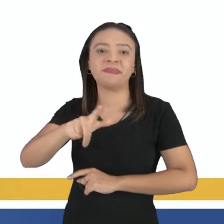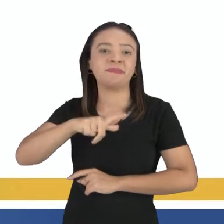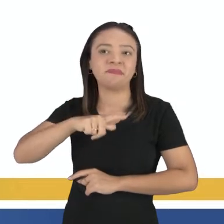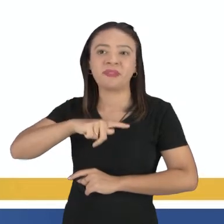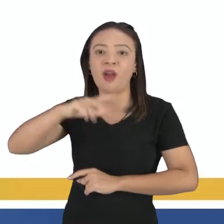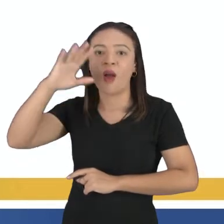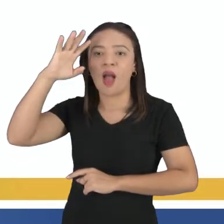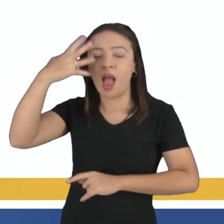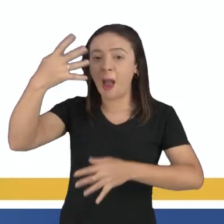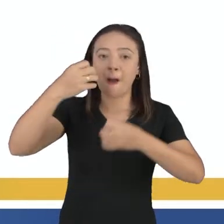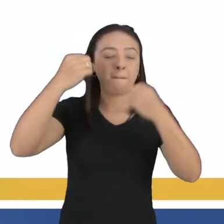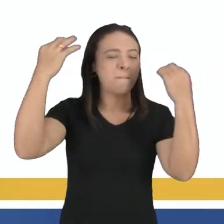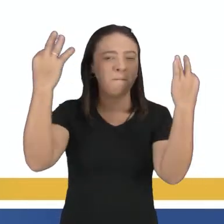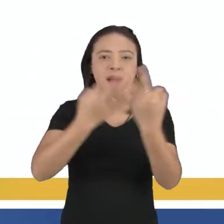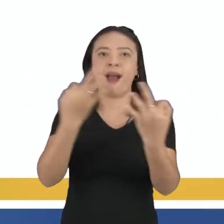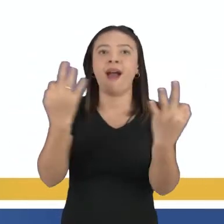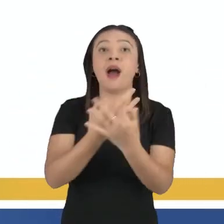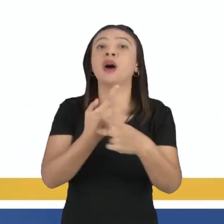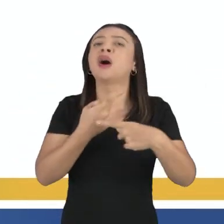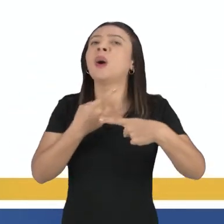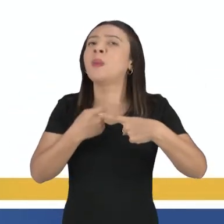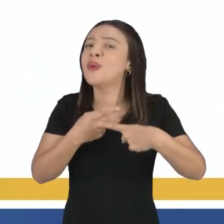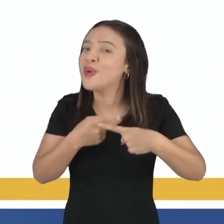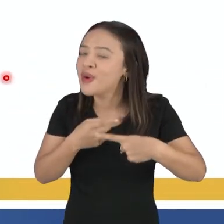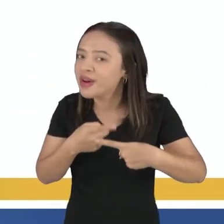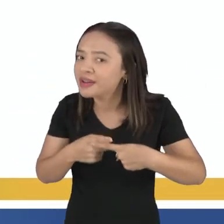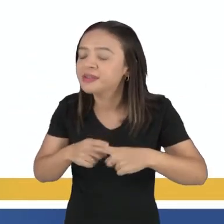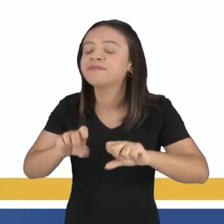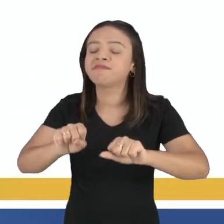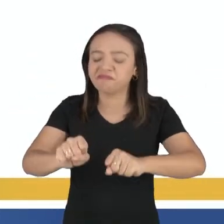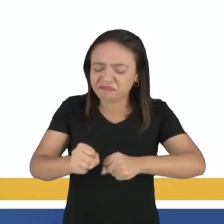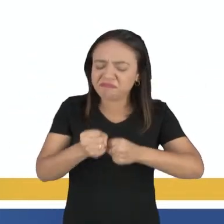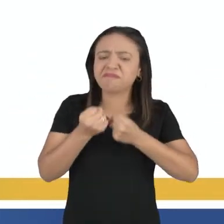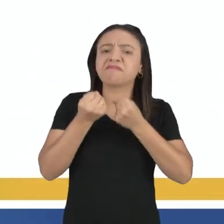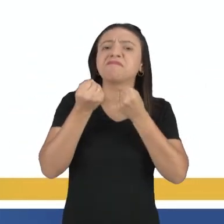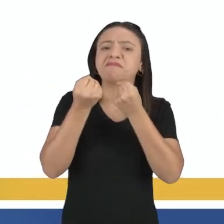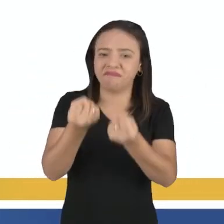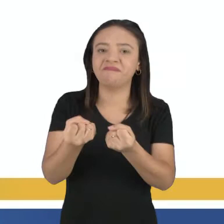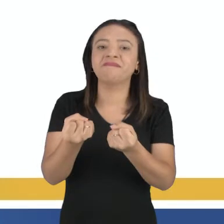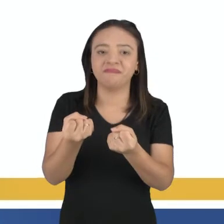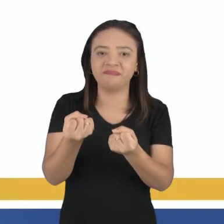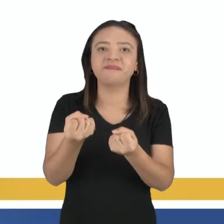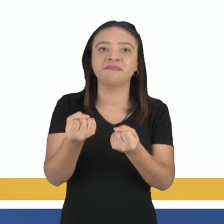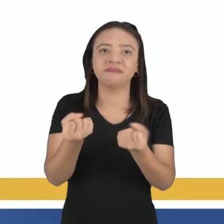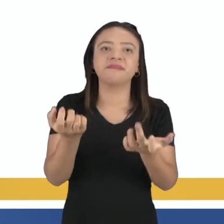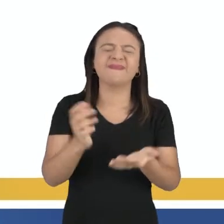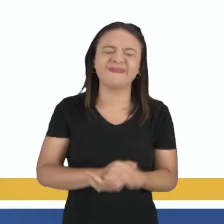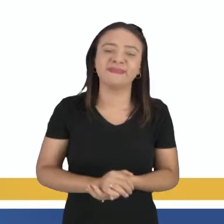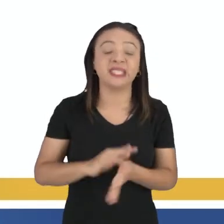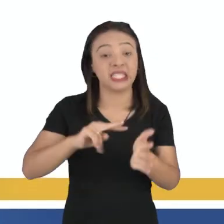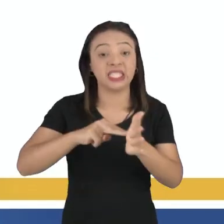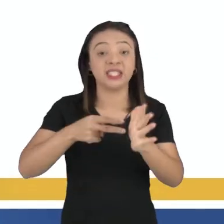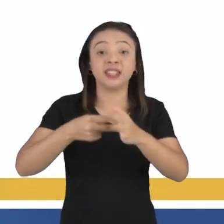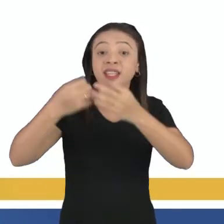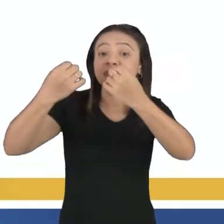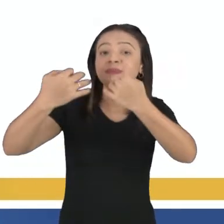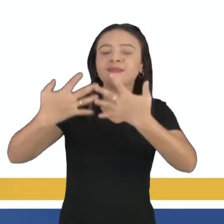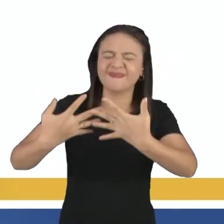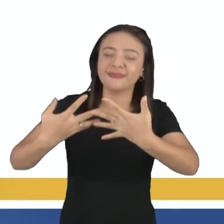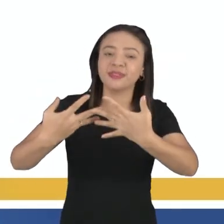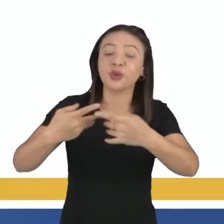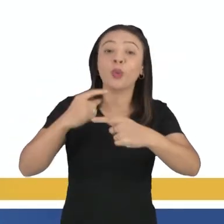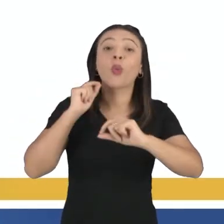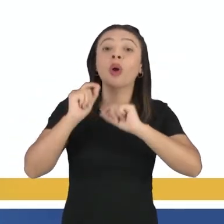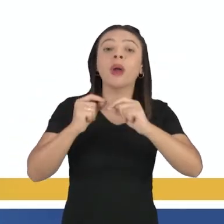ótimo resultado, pois nos esforçamos bastante. Está dando uma explicação ali para esse